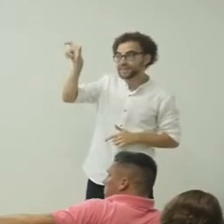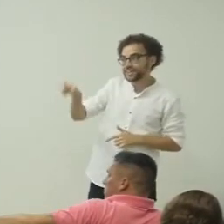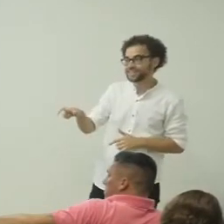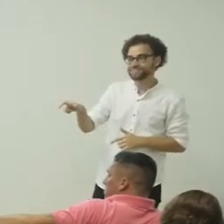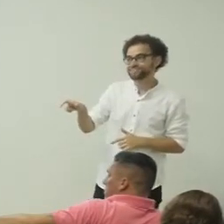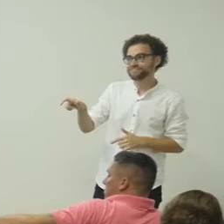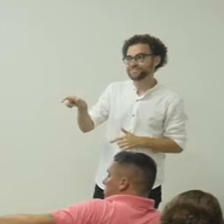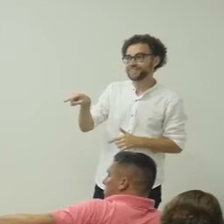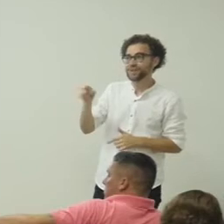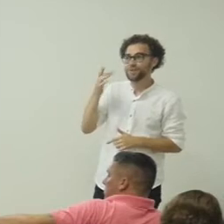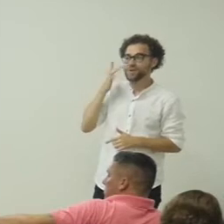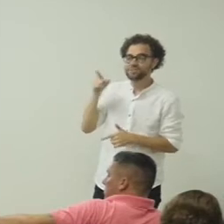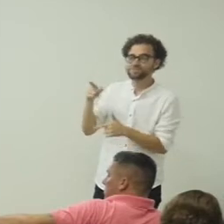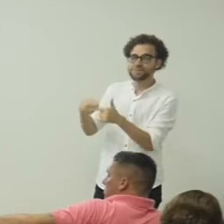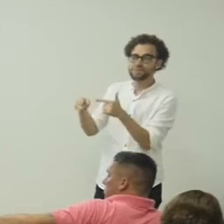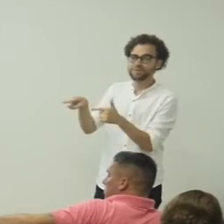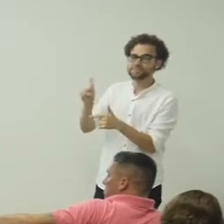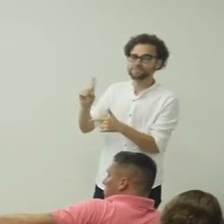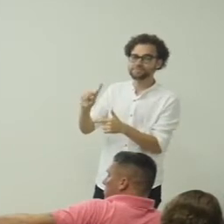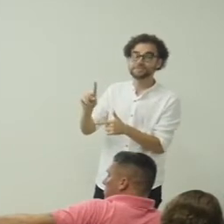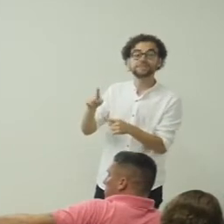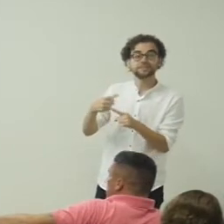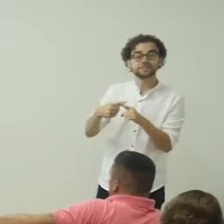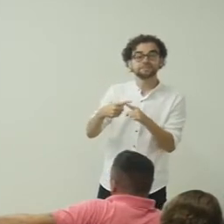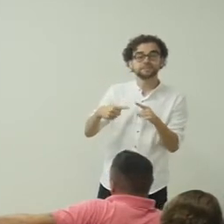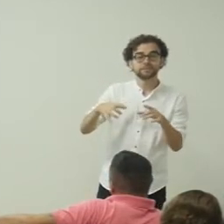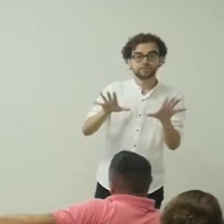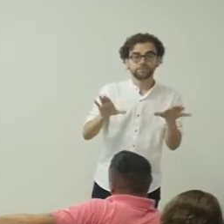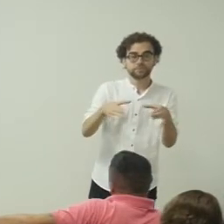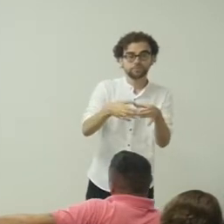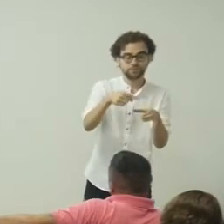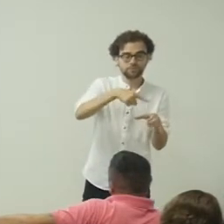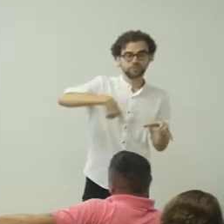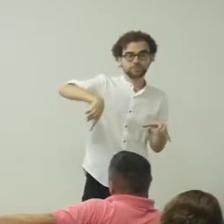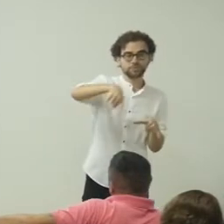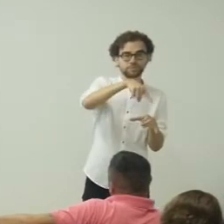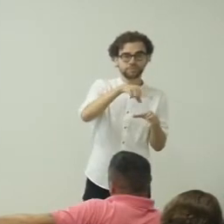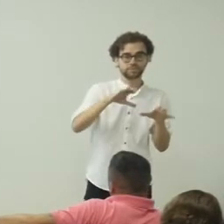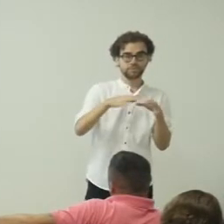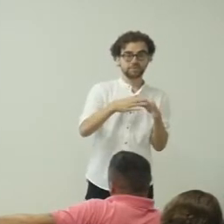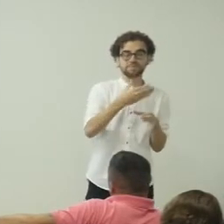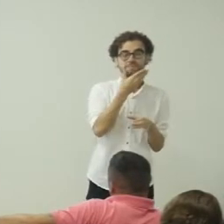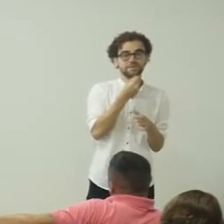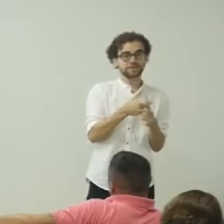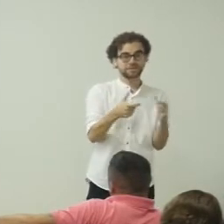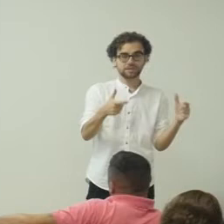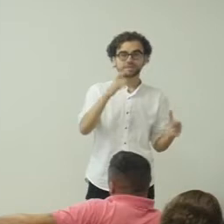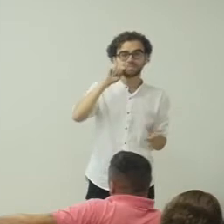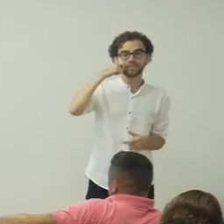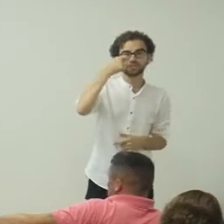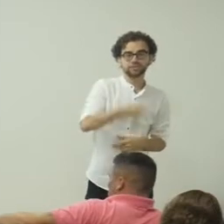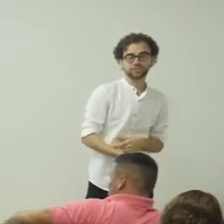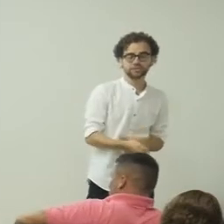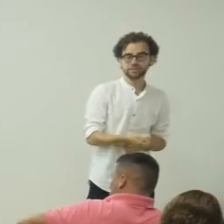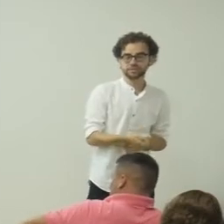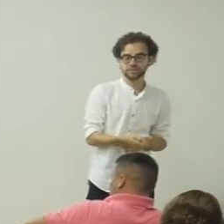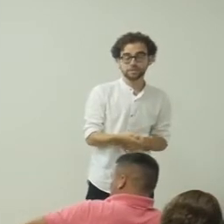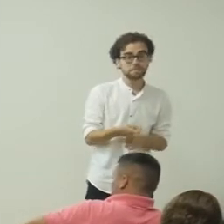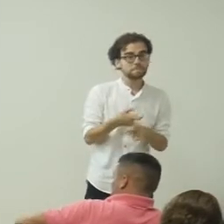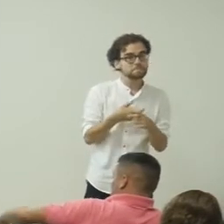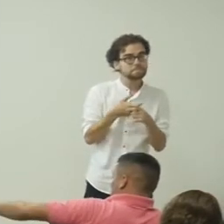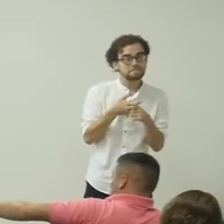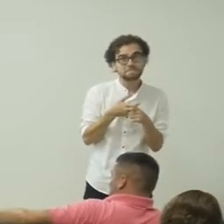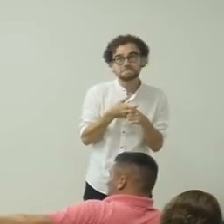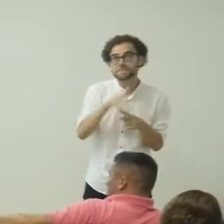nem deve ser um problema. Nem para a turma da qual eu faço parte, por serem, na sua maioria, homens e machistas. O maior